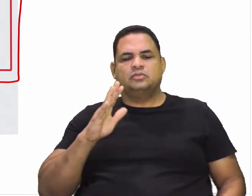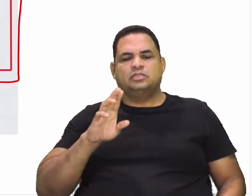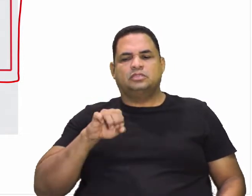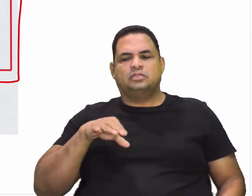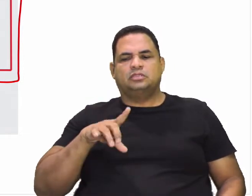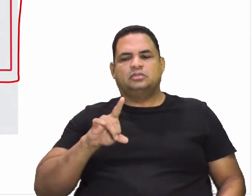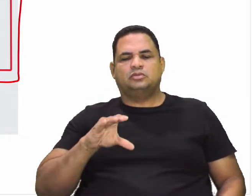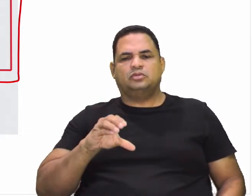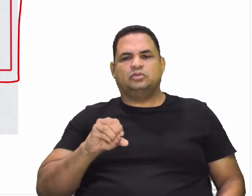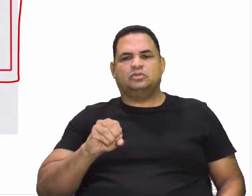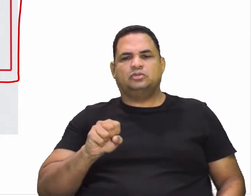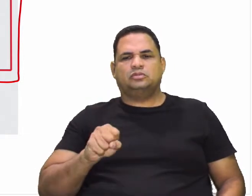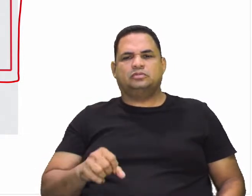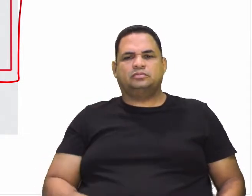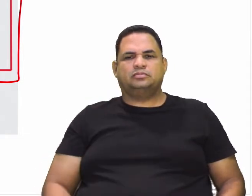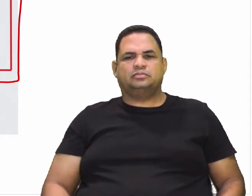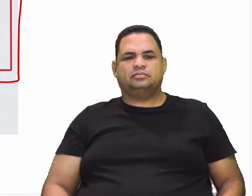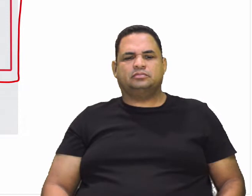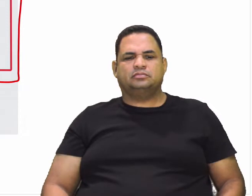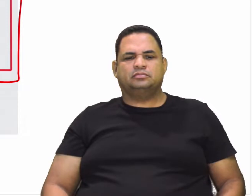Hominíneos.